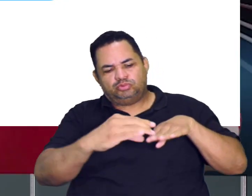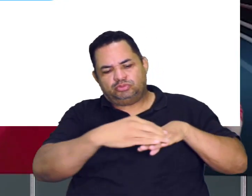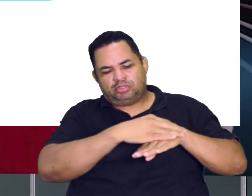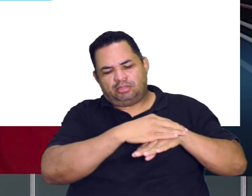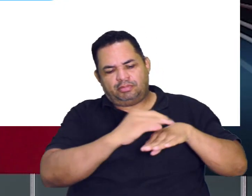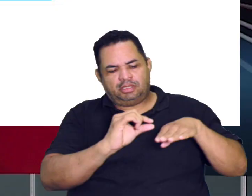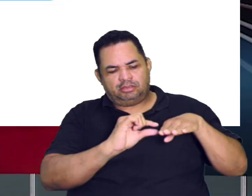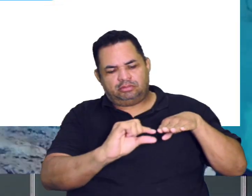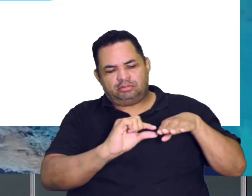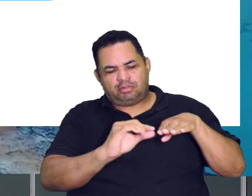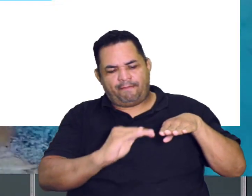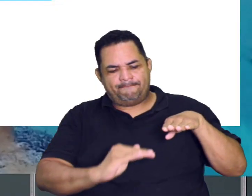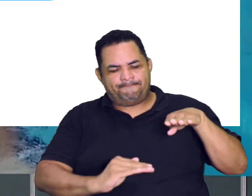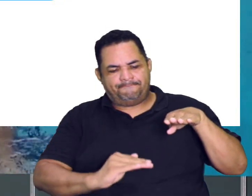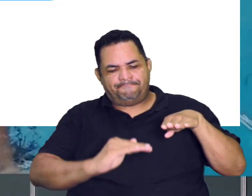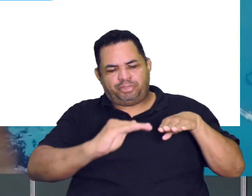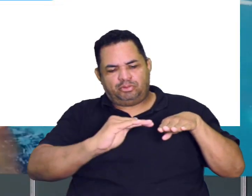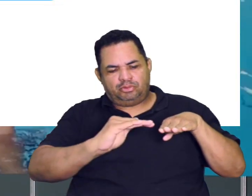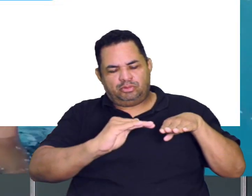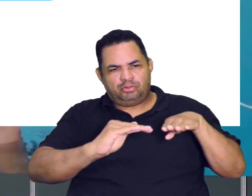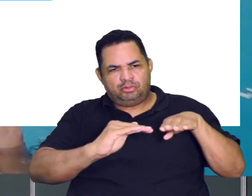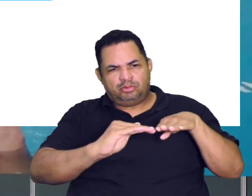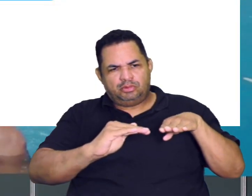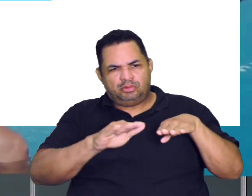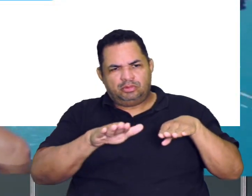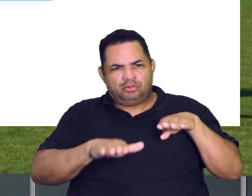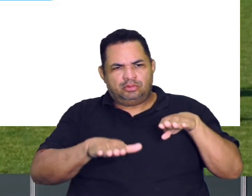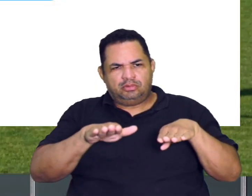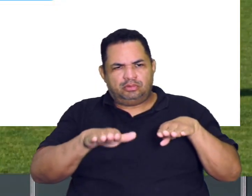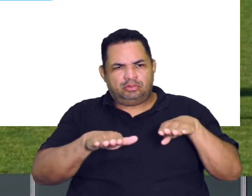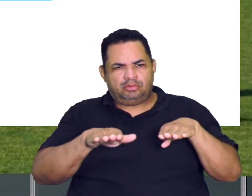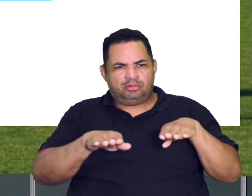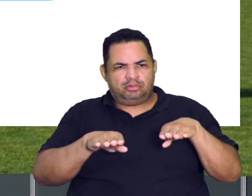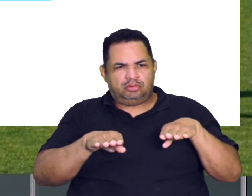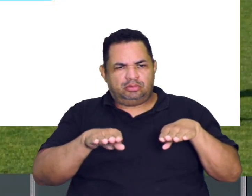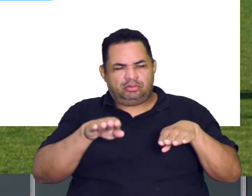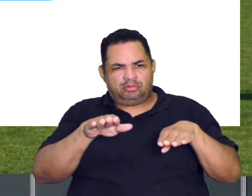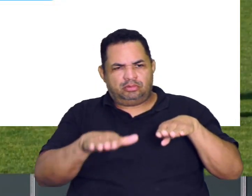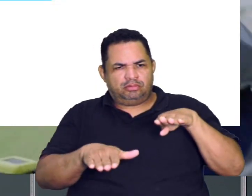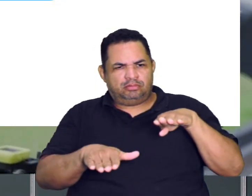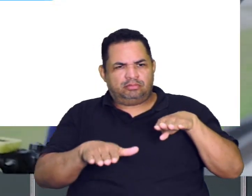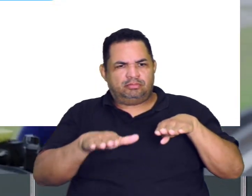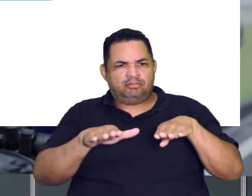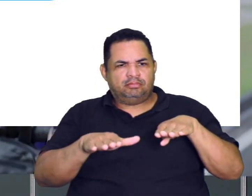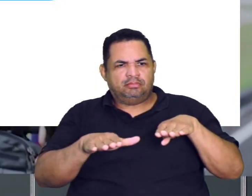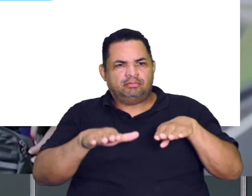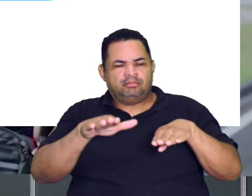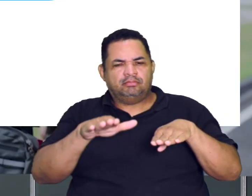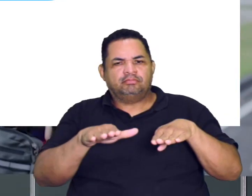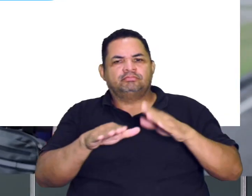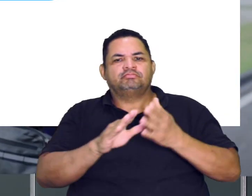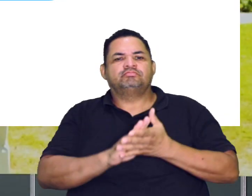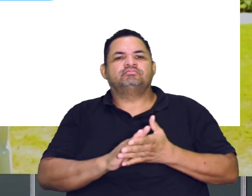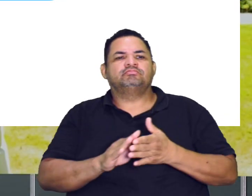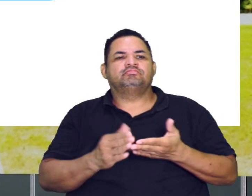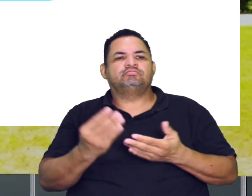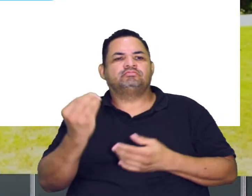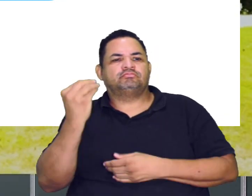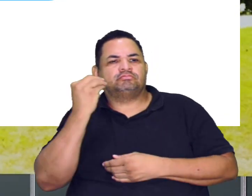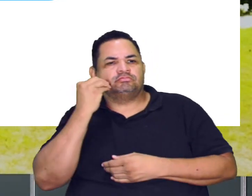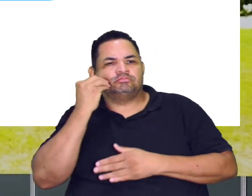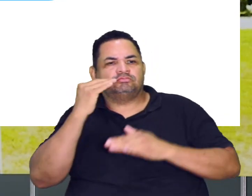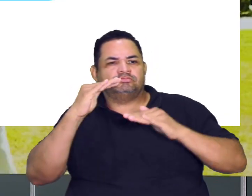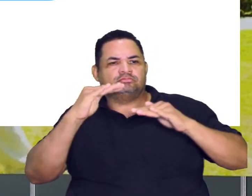dar aquela compensada, para que a pessoa não fique pisando como se estivesse pisando o tempo todo dentro de um buraco, tá? Então,